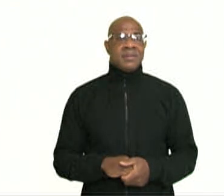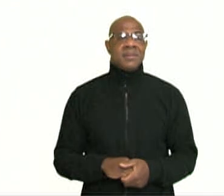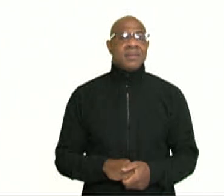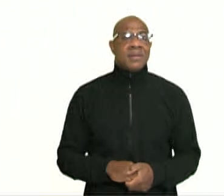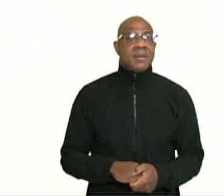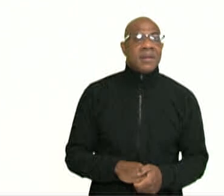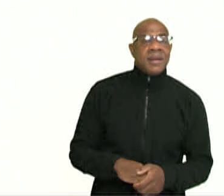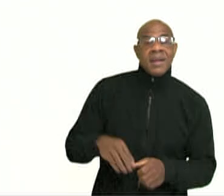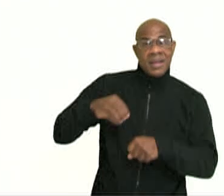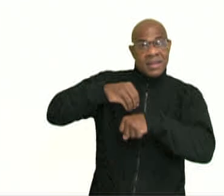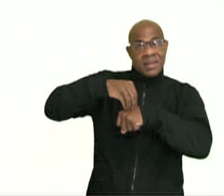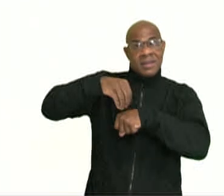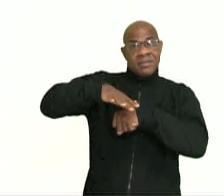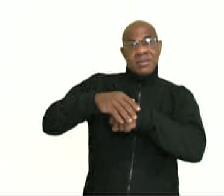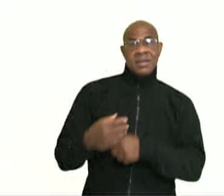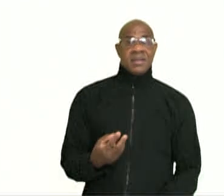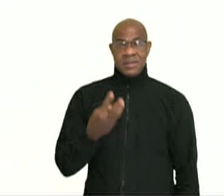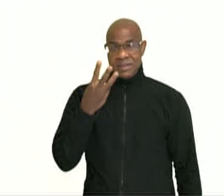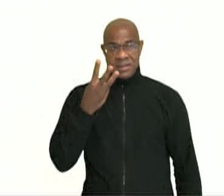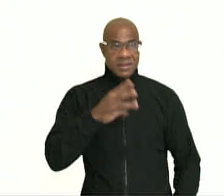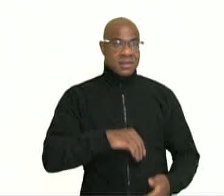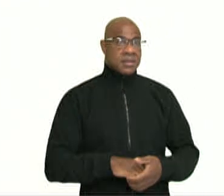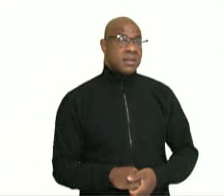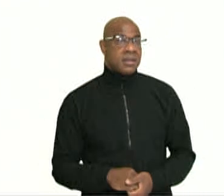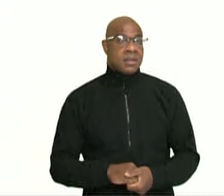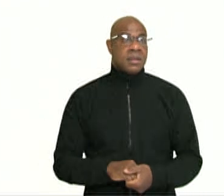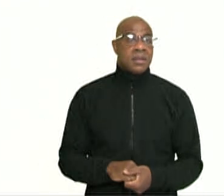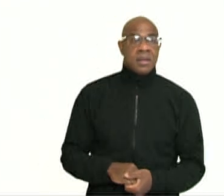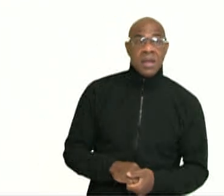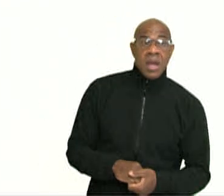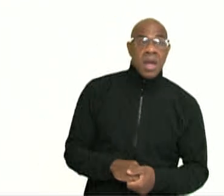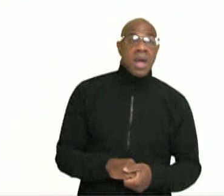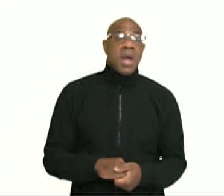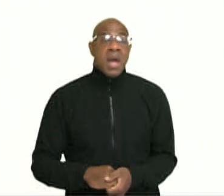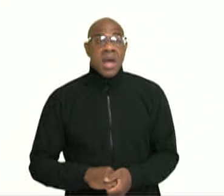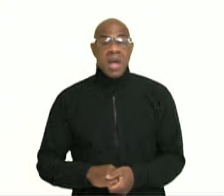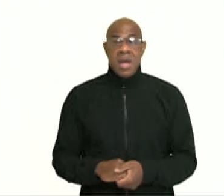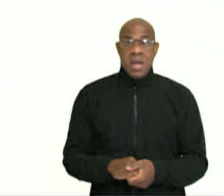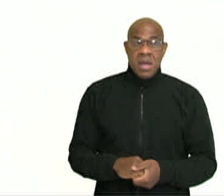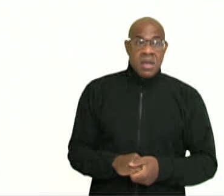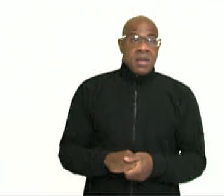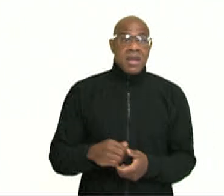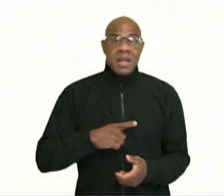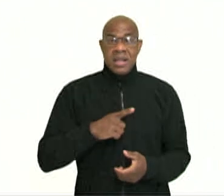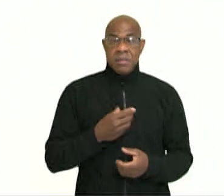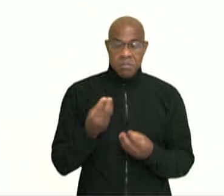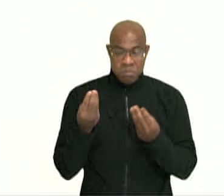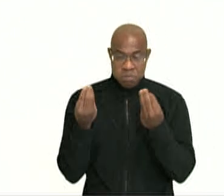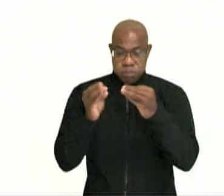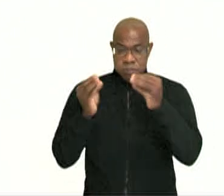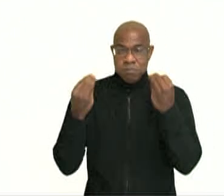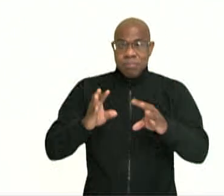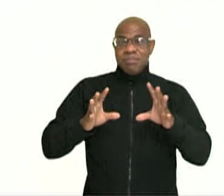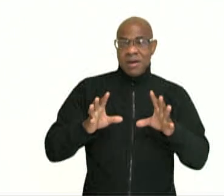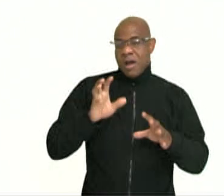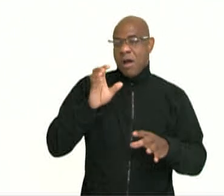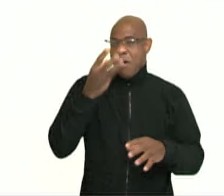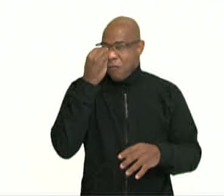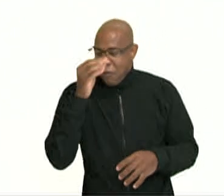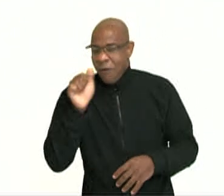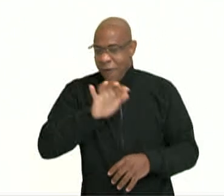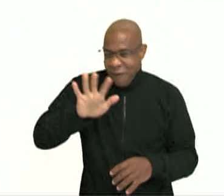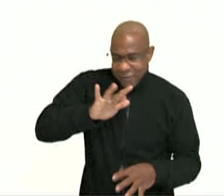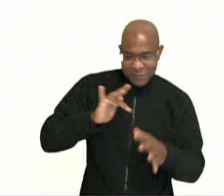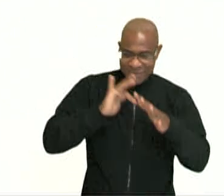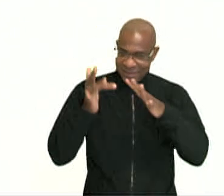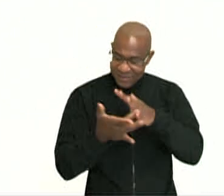Na dica 3. Expor-se nas redes sociais tem um outro elemento a ser pensado, que são o